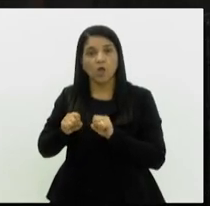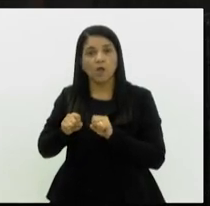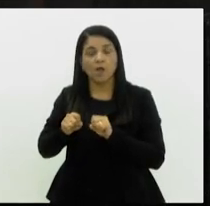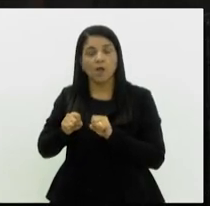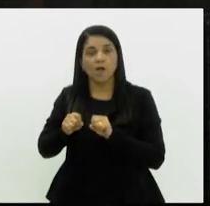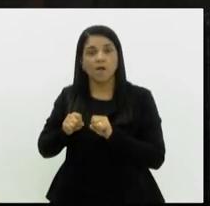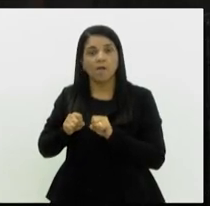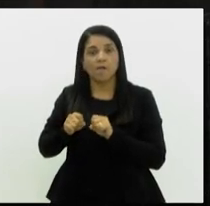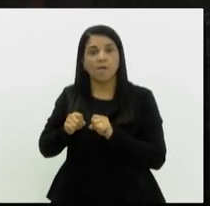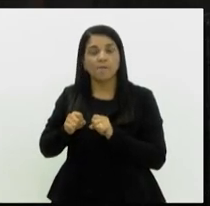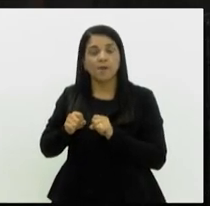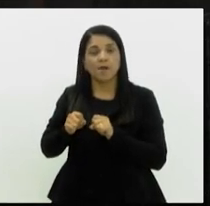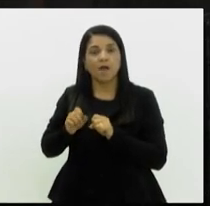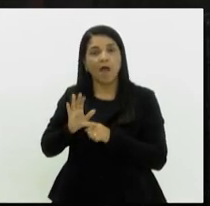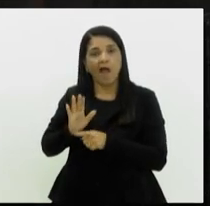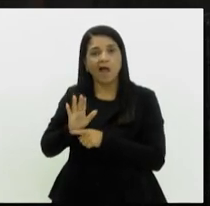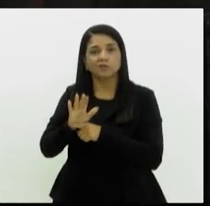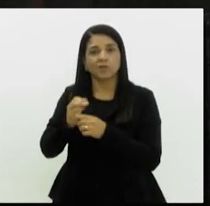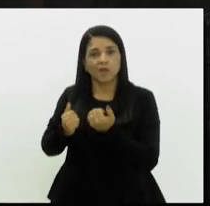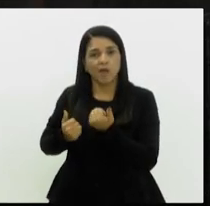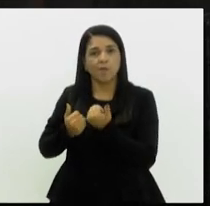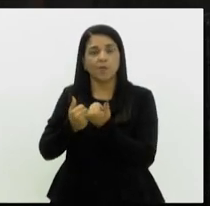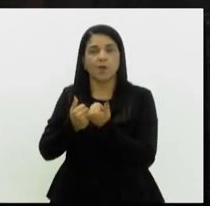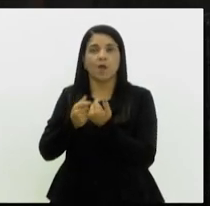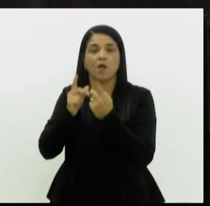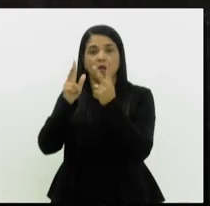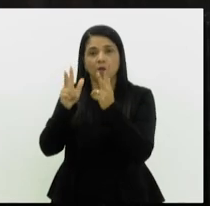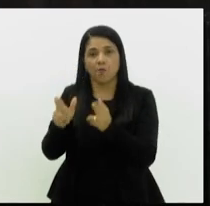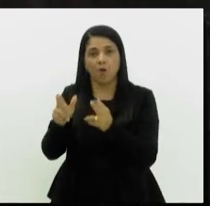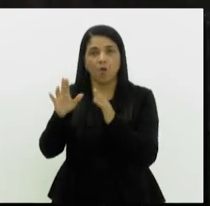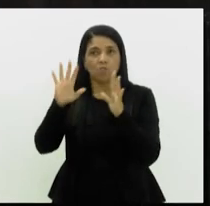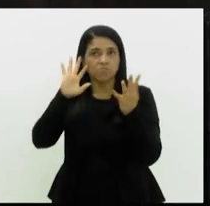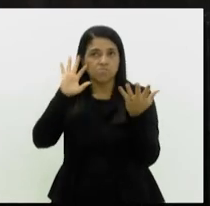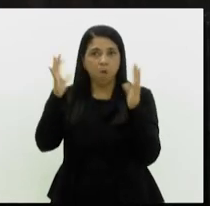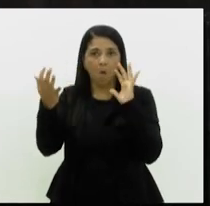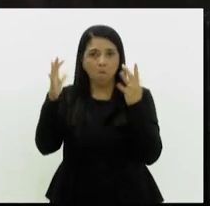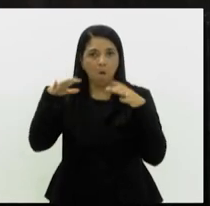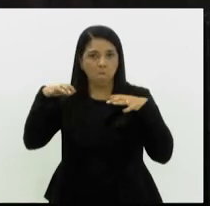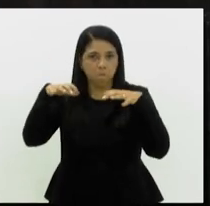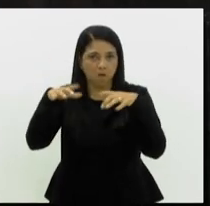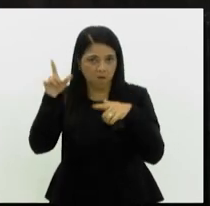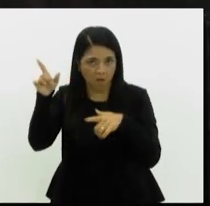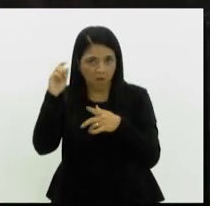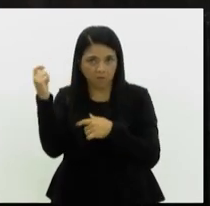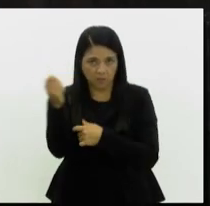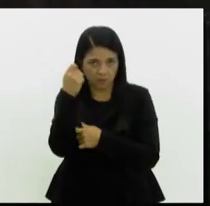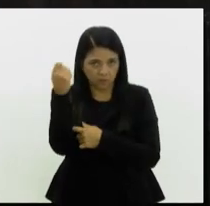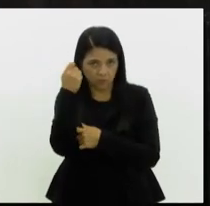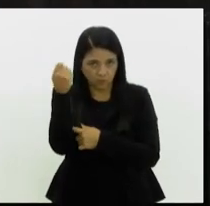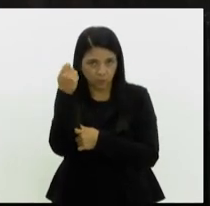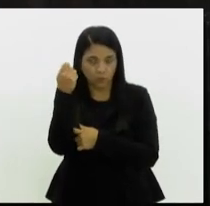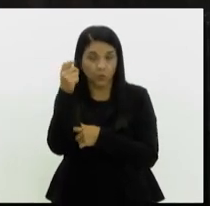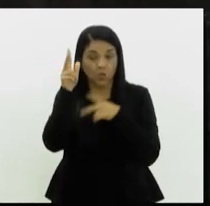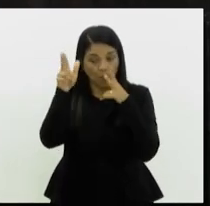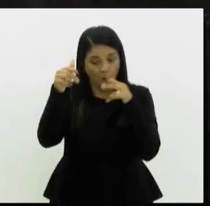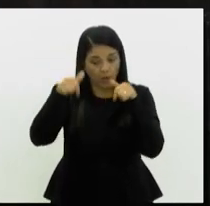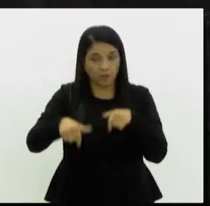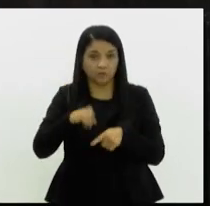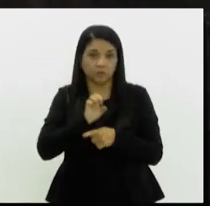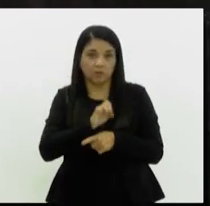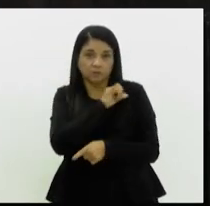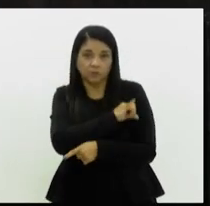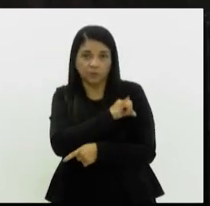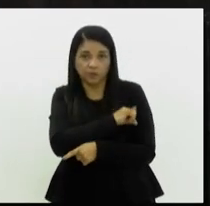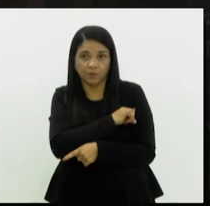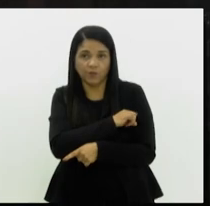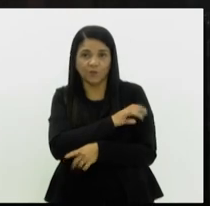efetivo a catástrofes como essa que aconteceu no Rio Grande do Sul. Nós não podemos achar que ela virou apenas